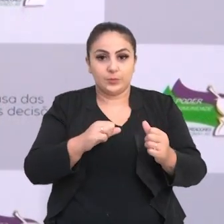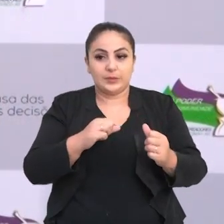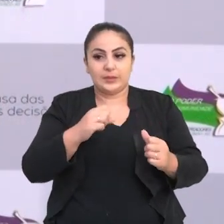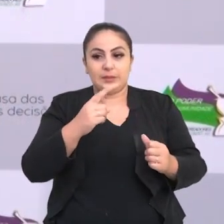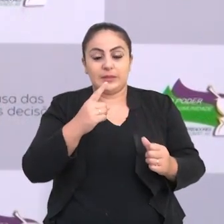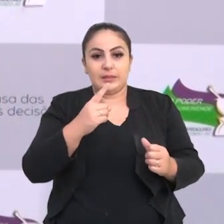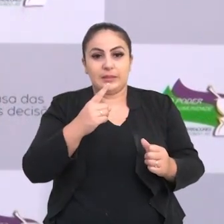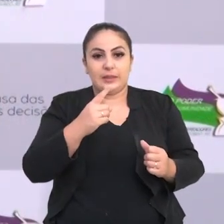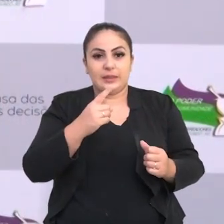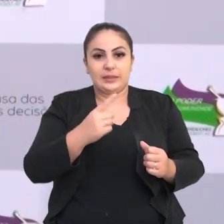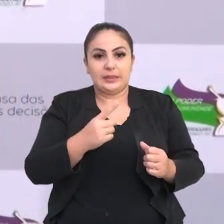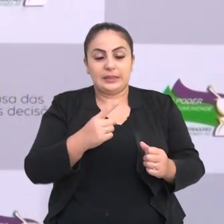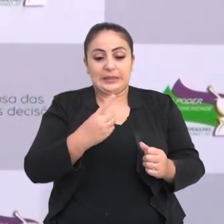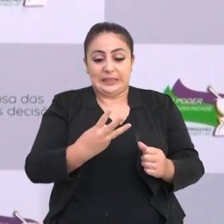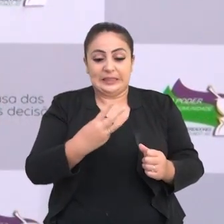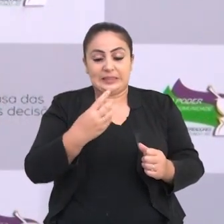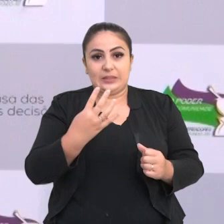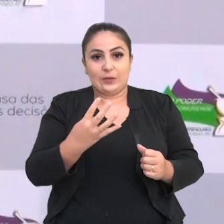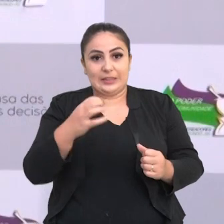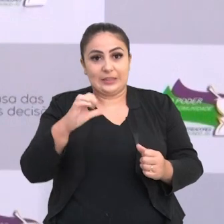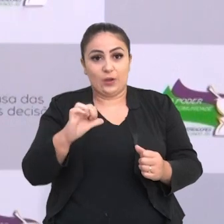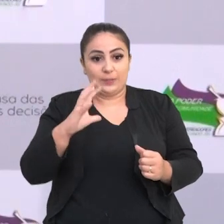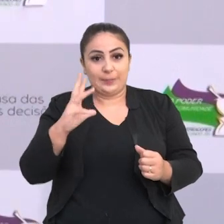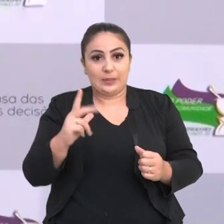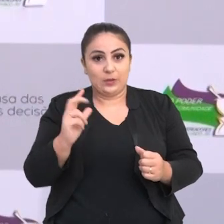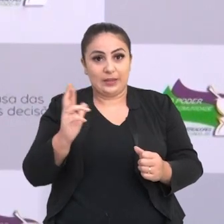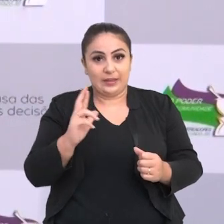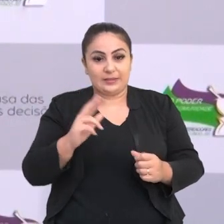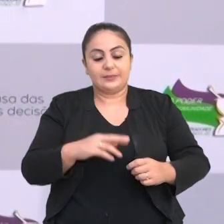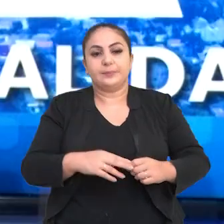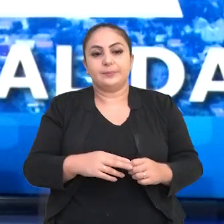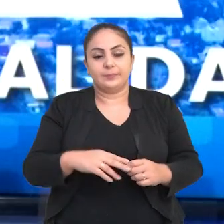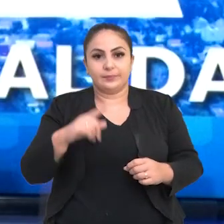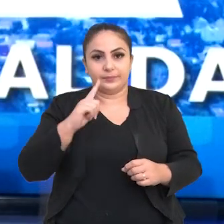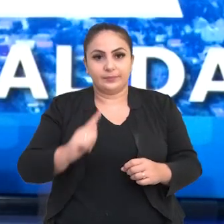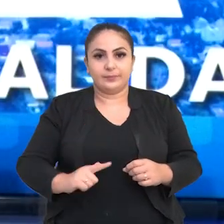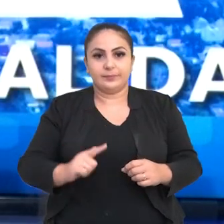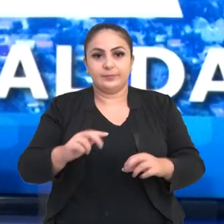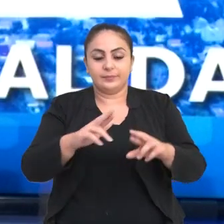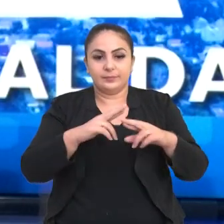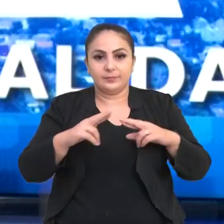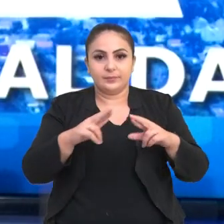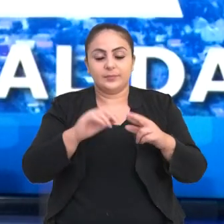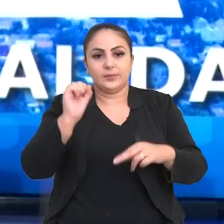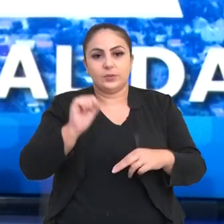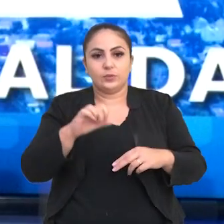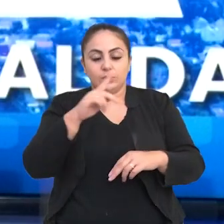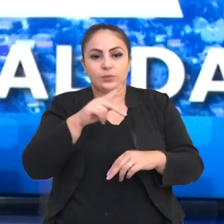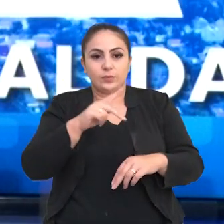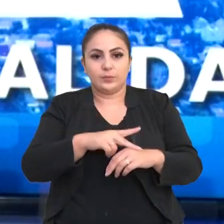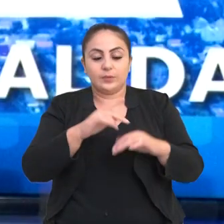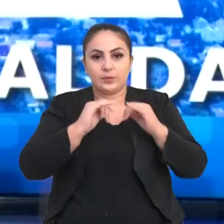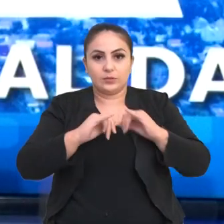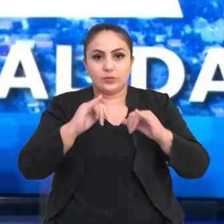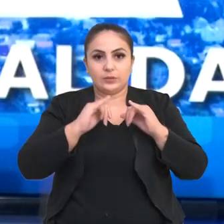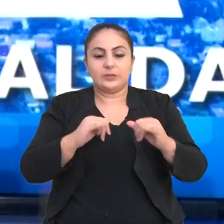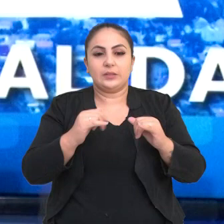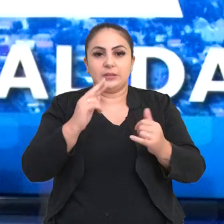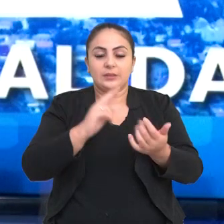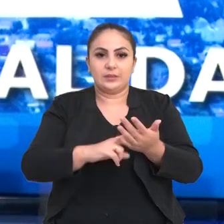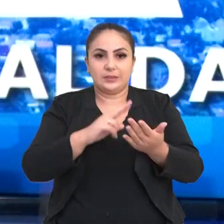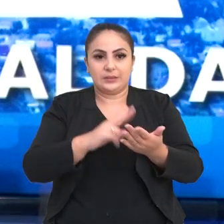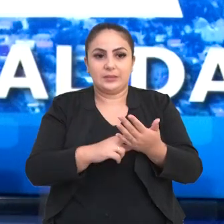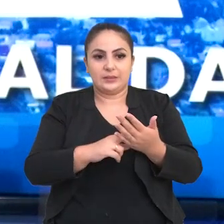lá 349 milhões de reais o déficit. Governadores da região sul do país